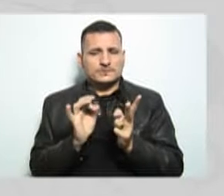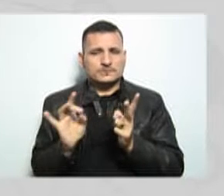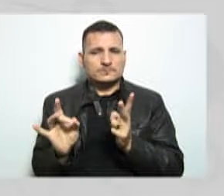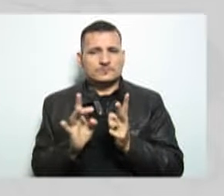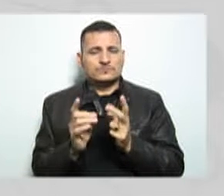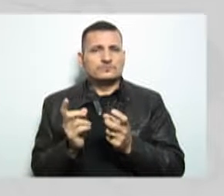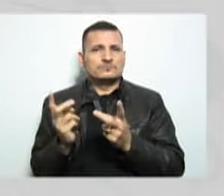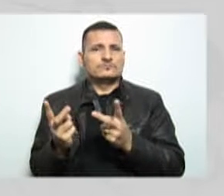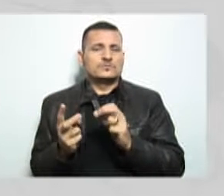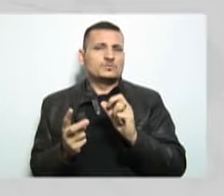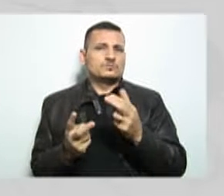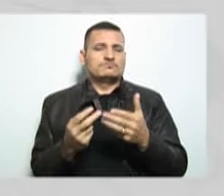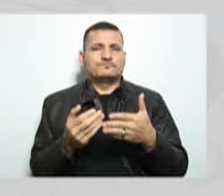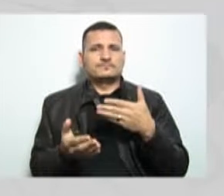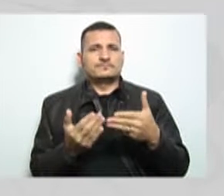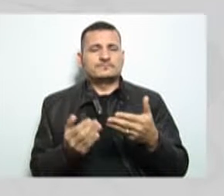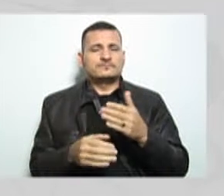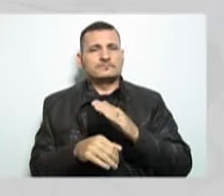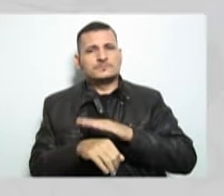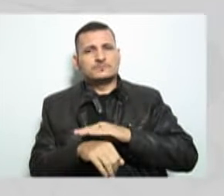qualquer tempo em que seja